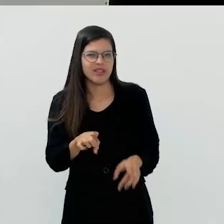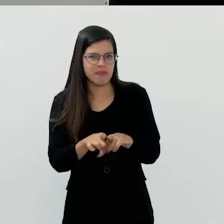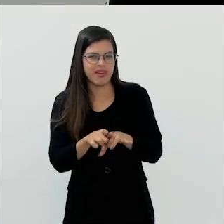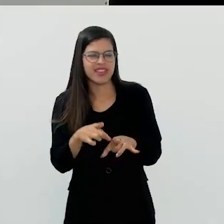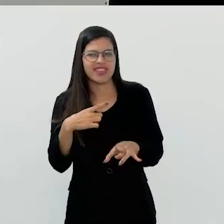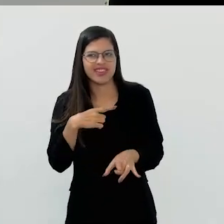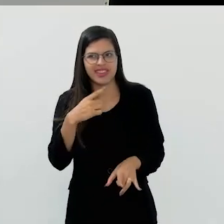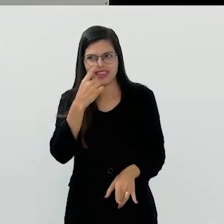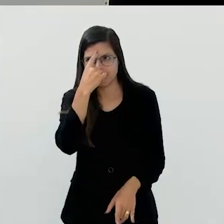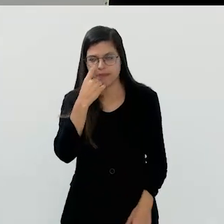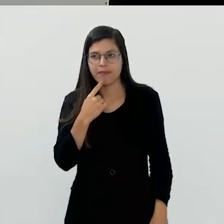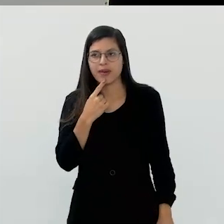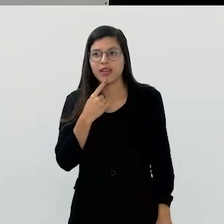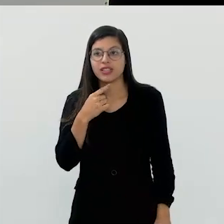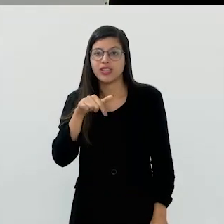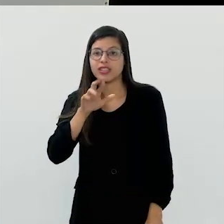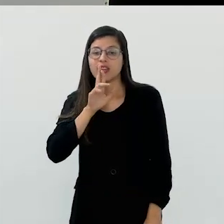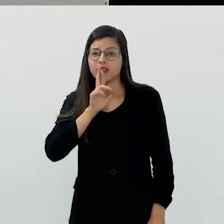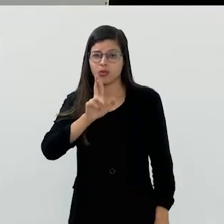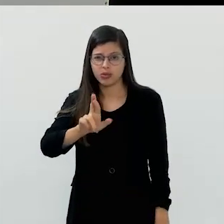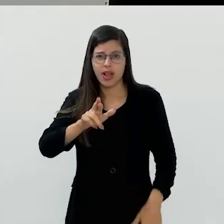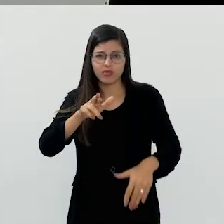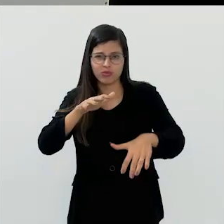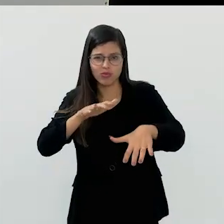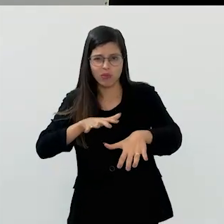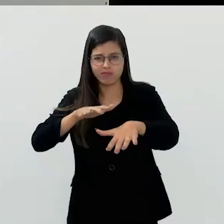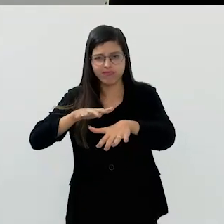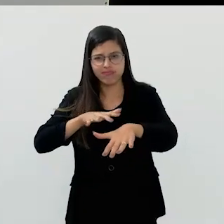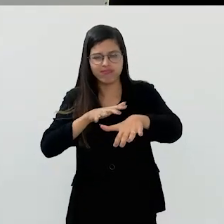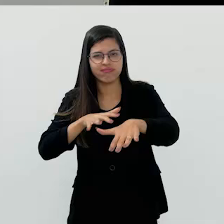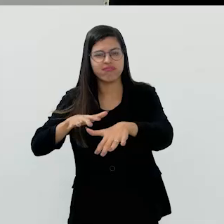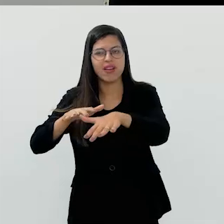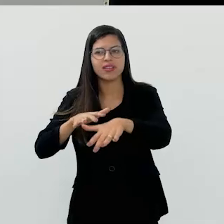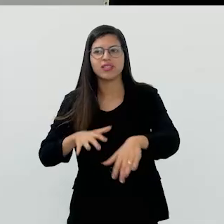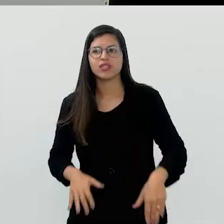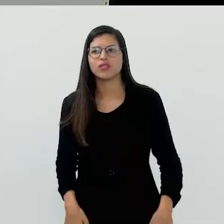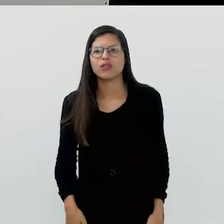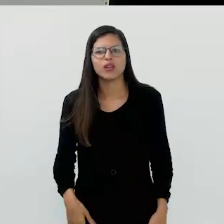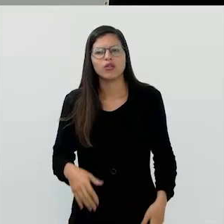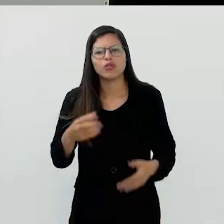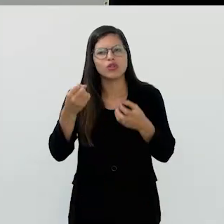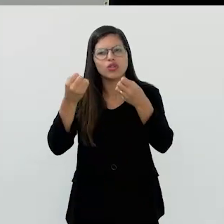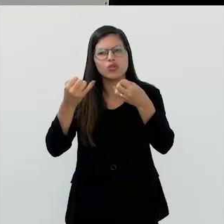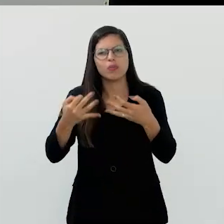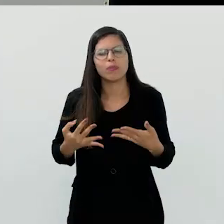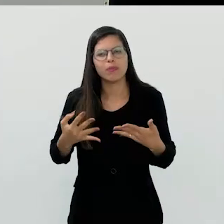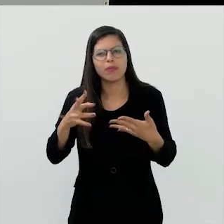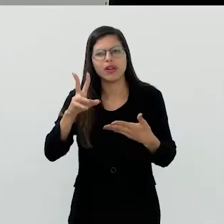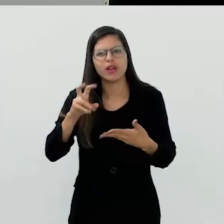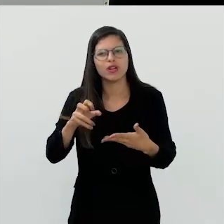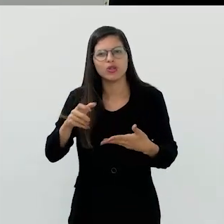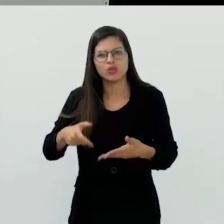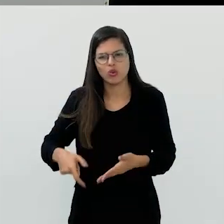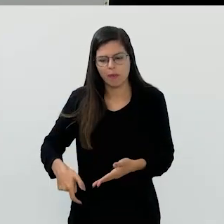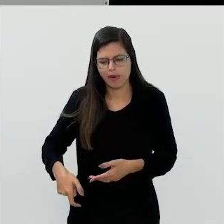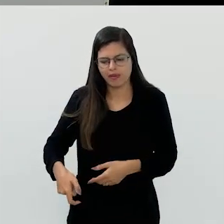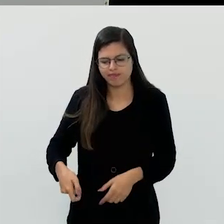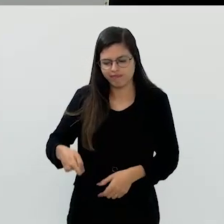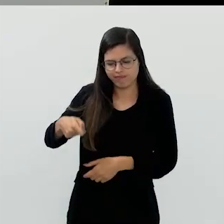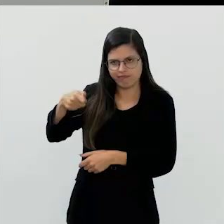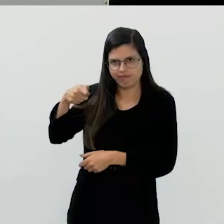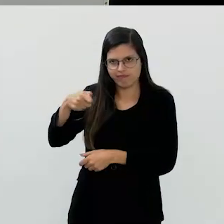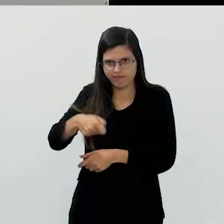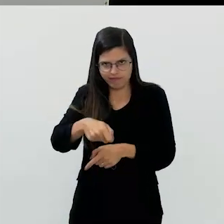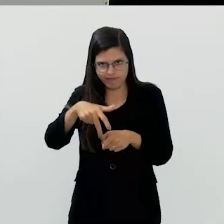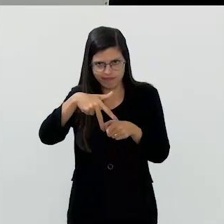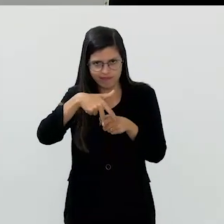plano. E aí é o resultado do desfile, né? Conta um pouco da história desse São Jorge, porque eu acho que o